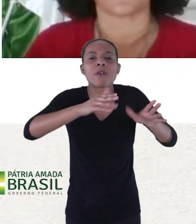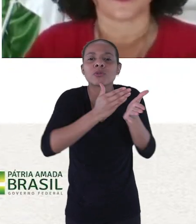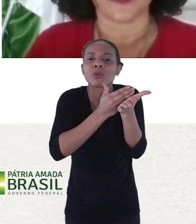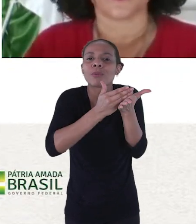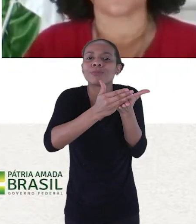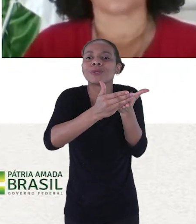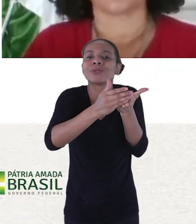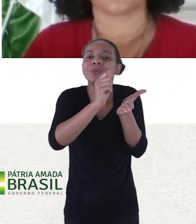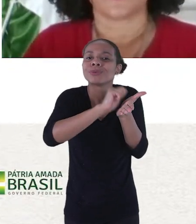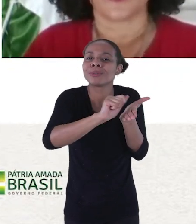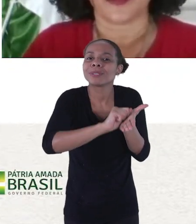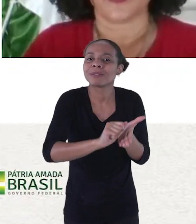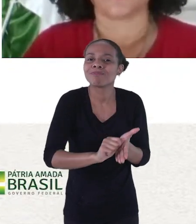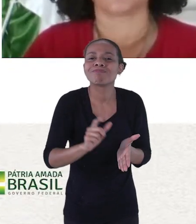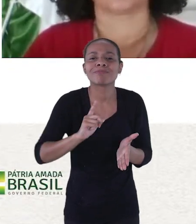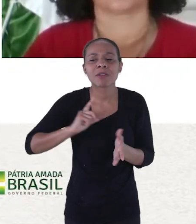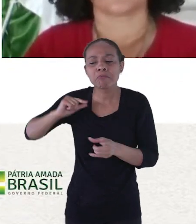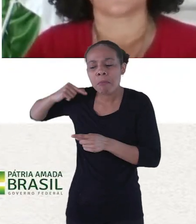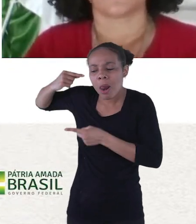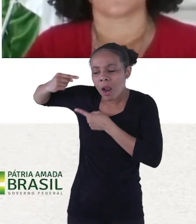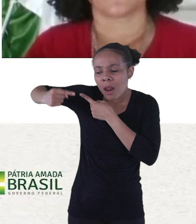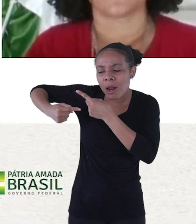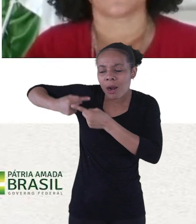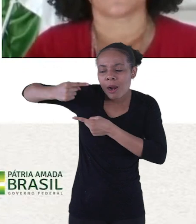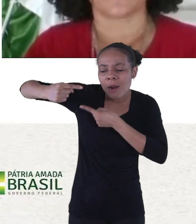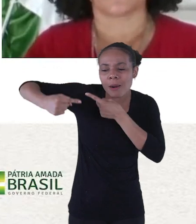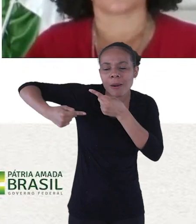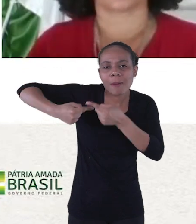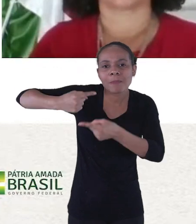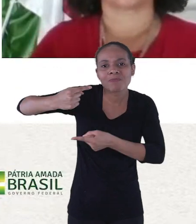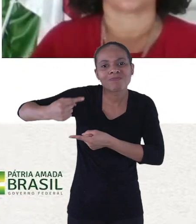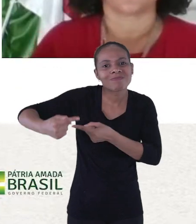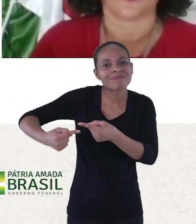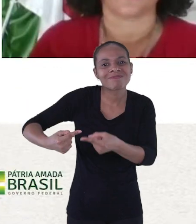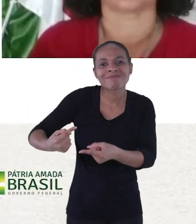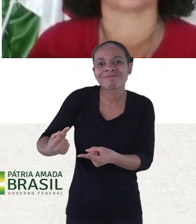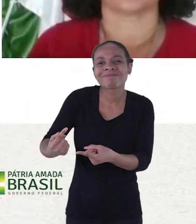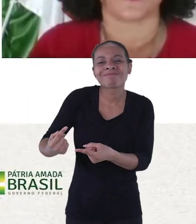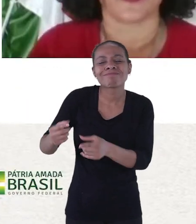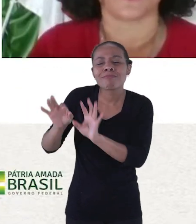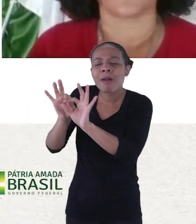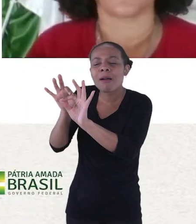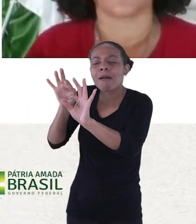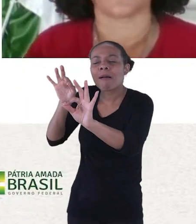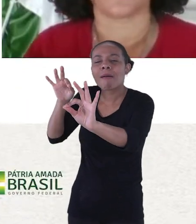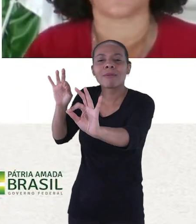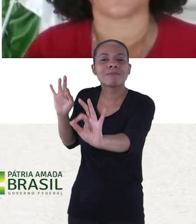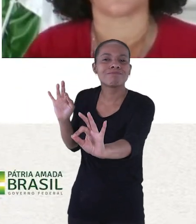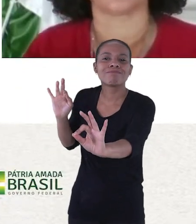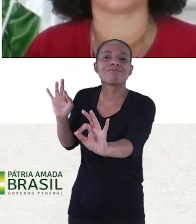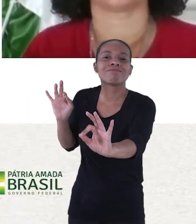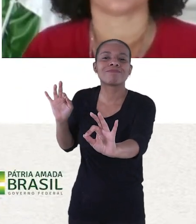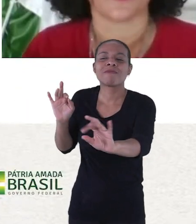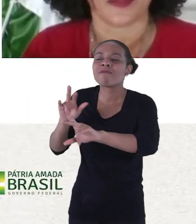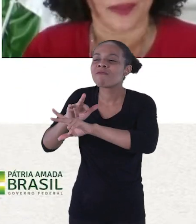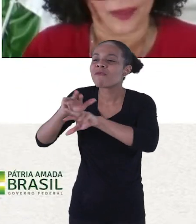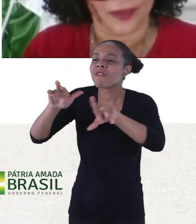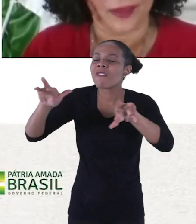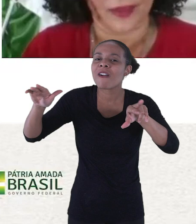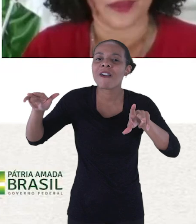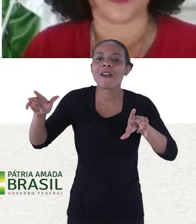uma geração muito grande de Carolinas e Carolinos, né? E aí com Itamar Vieira Júnior,